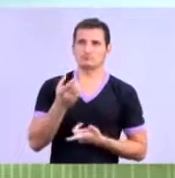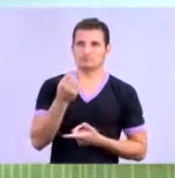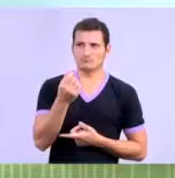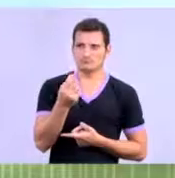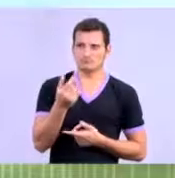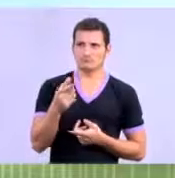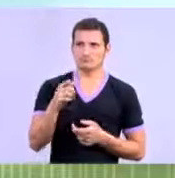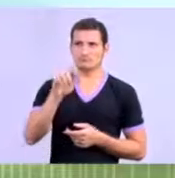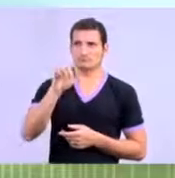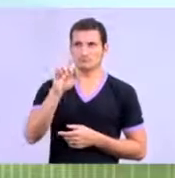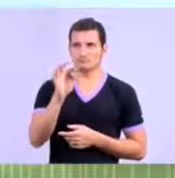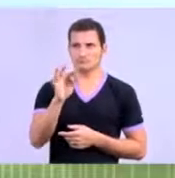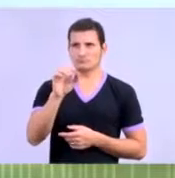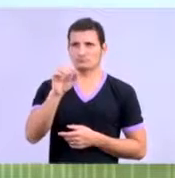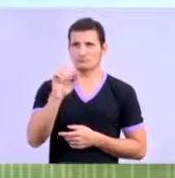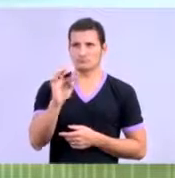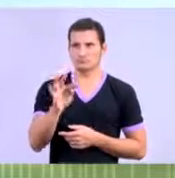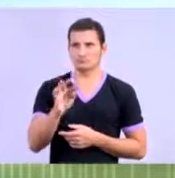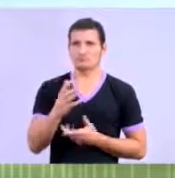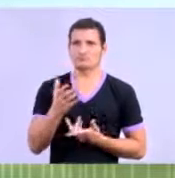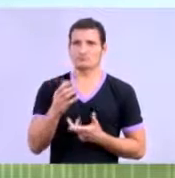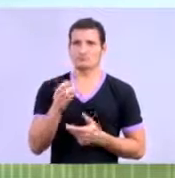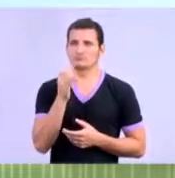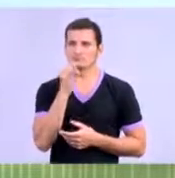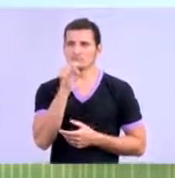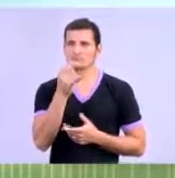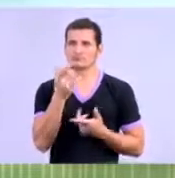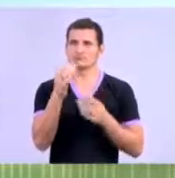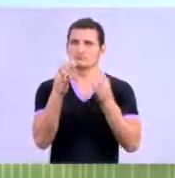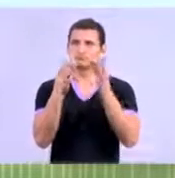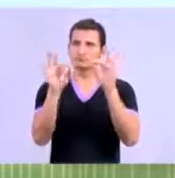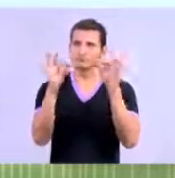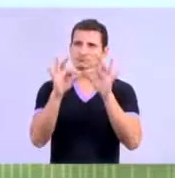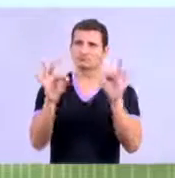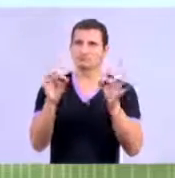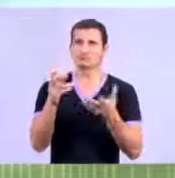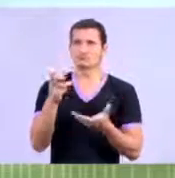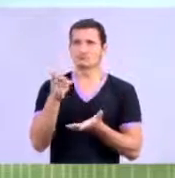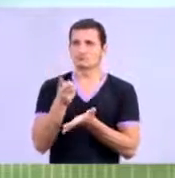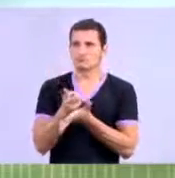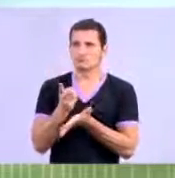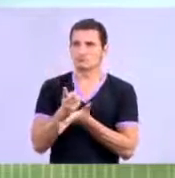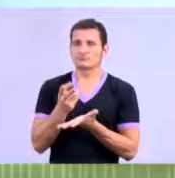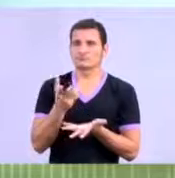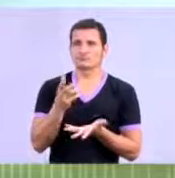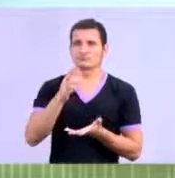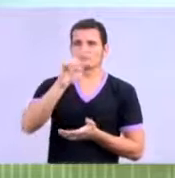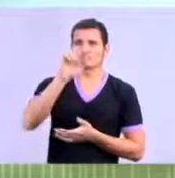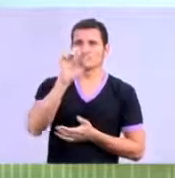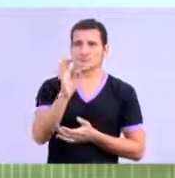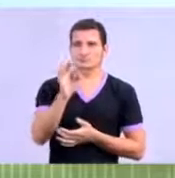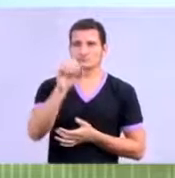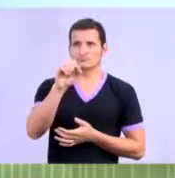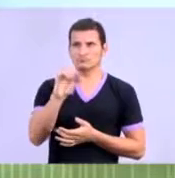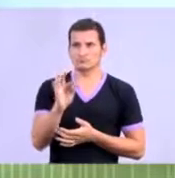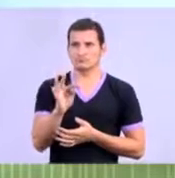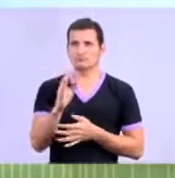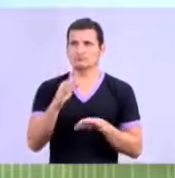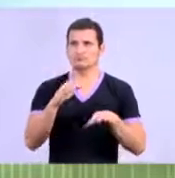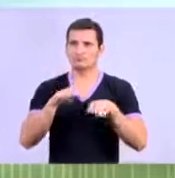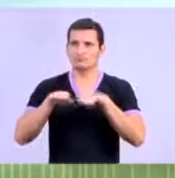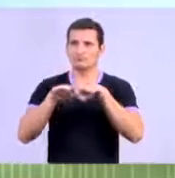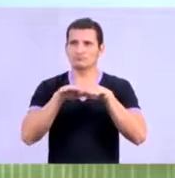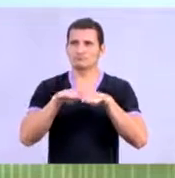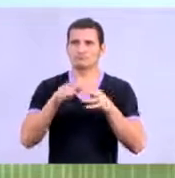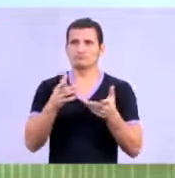como falei, o molde, a sintaxe é a mesma. Você, para criar um get e um set padrão, ele